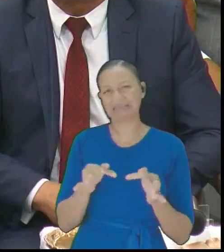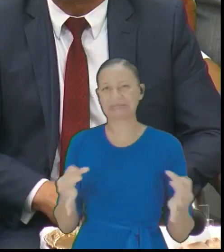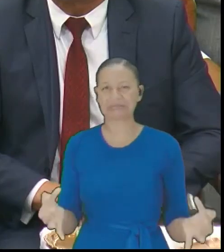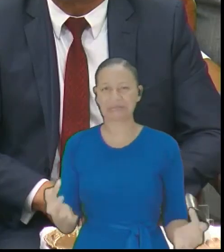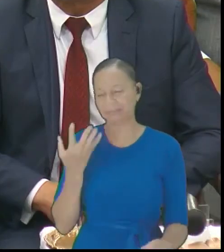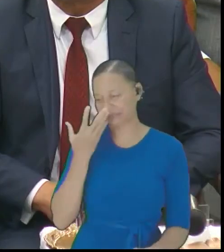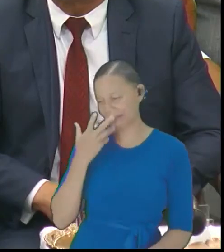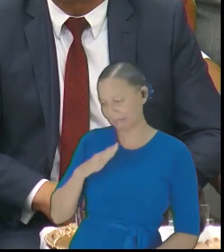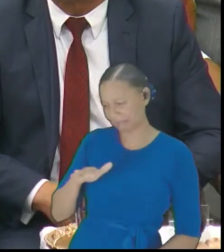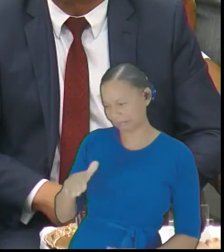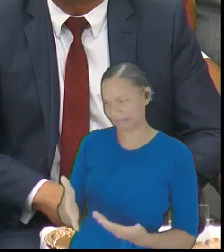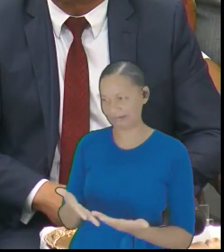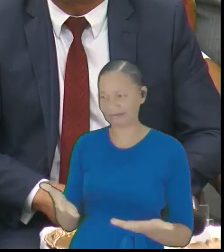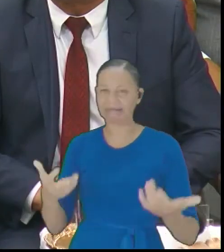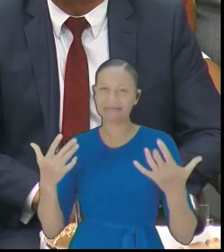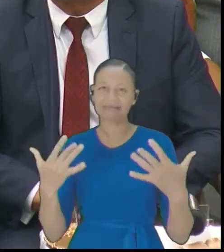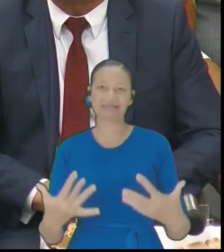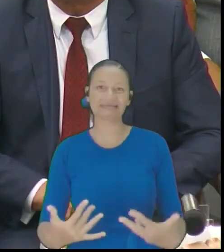infantil, perde alguns hoje.